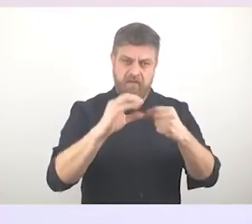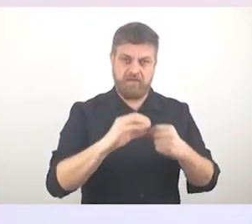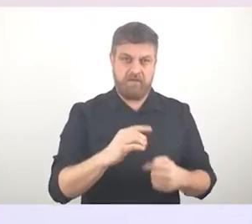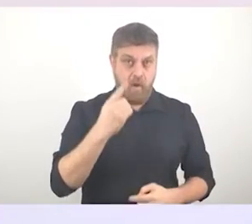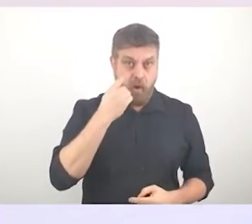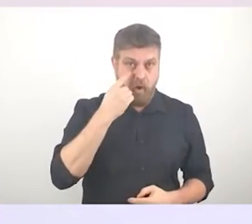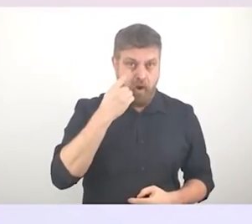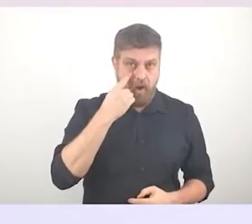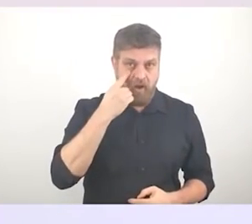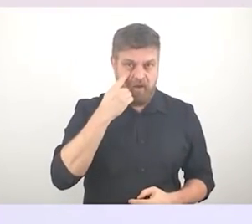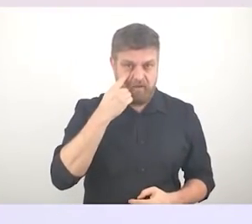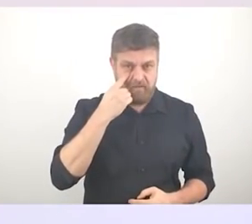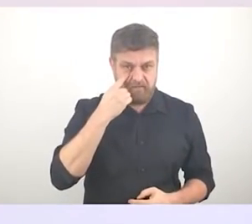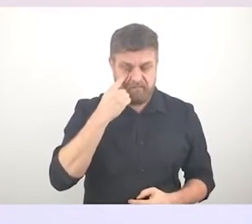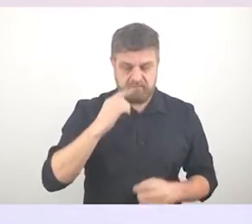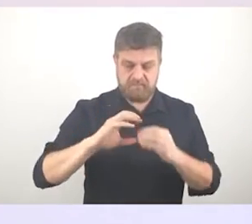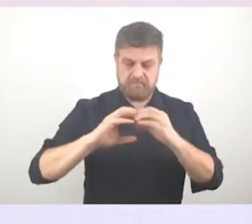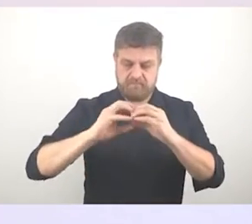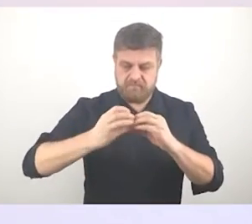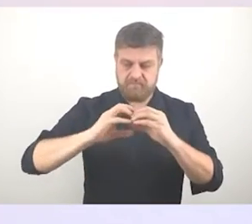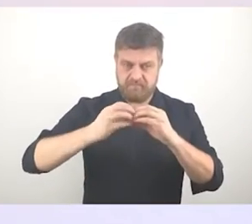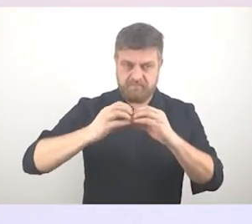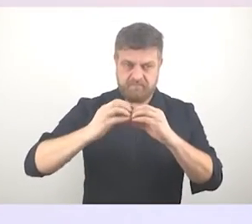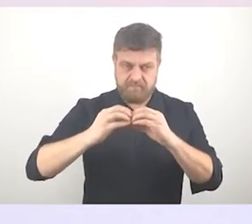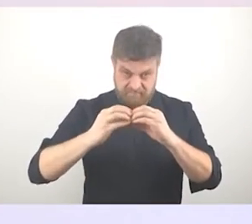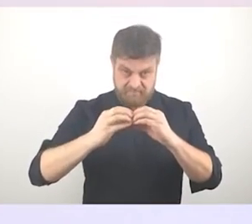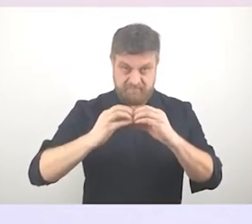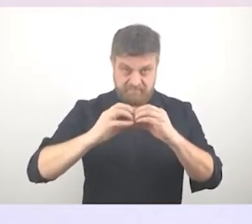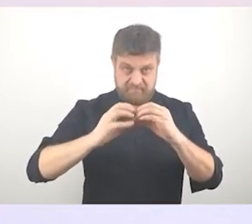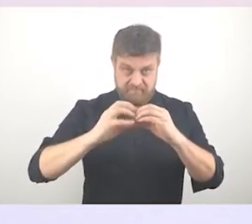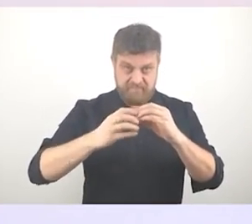Veja só como é que tá, né? Uma tá aqui na rosca